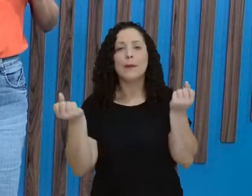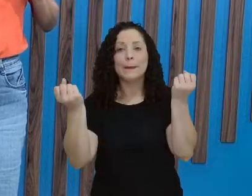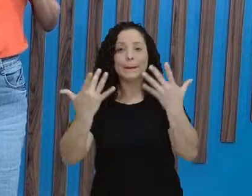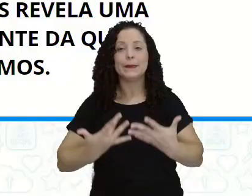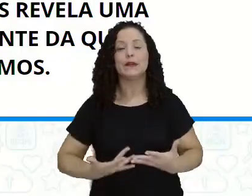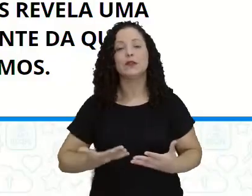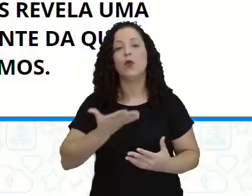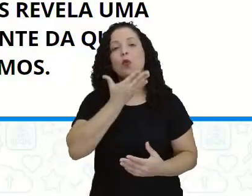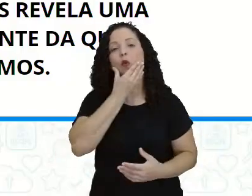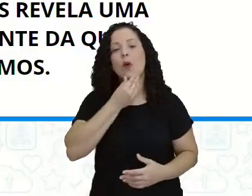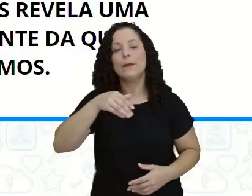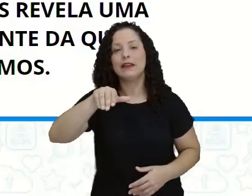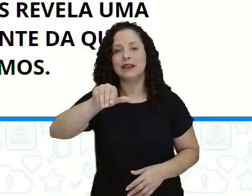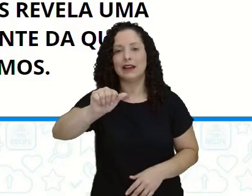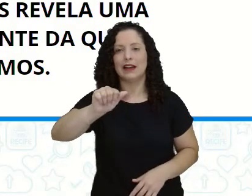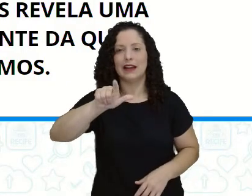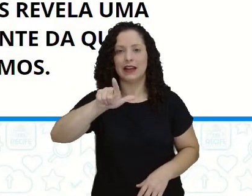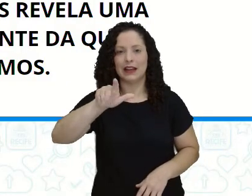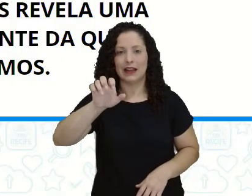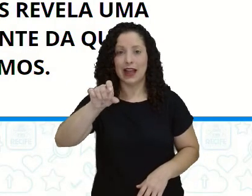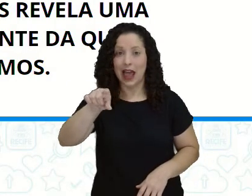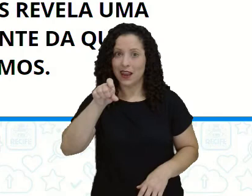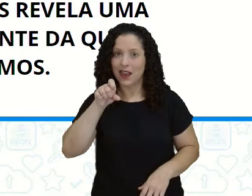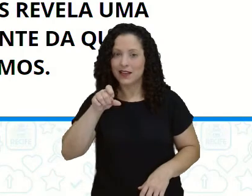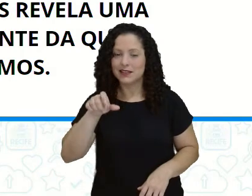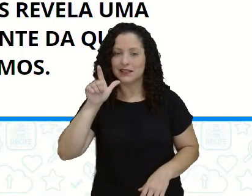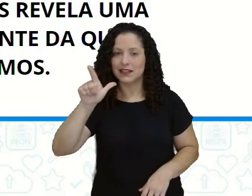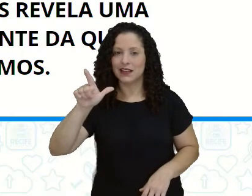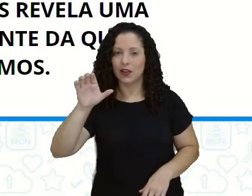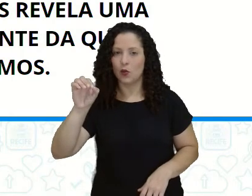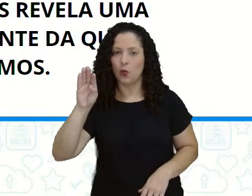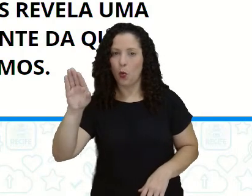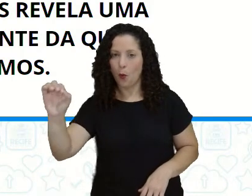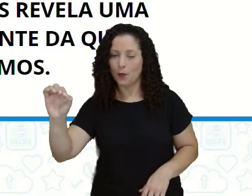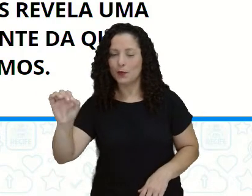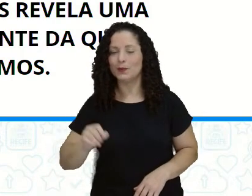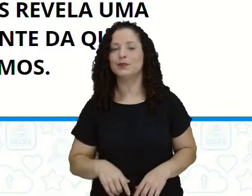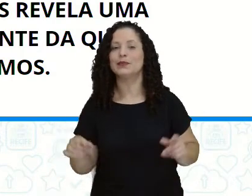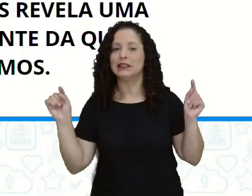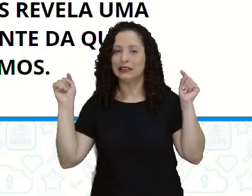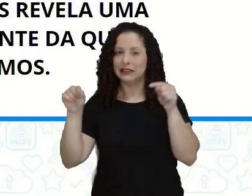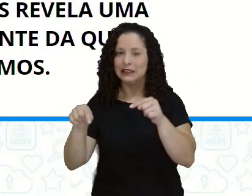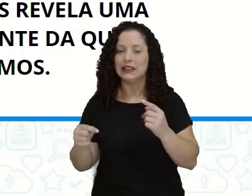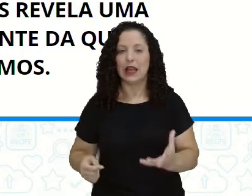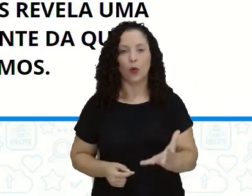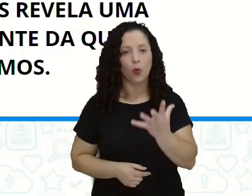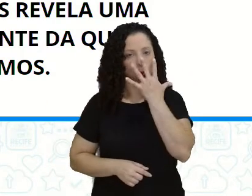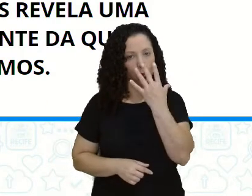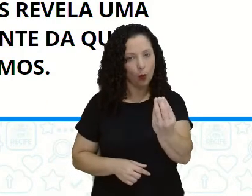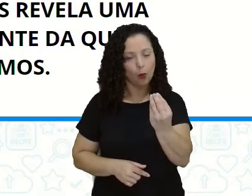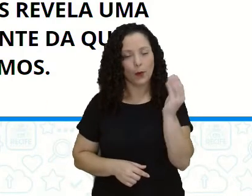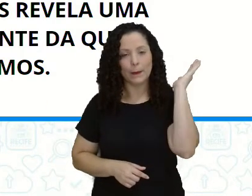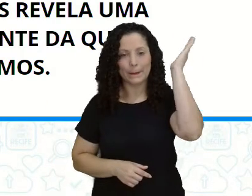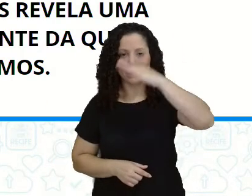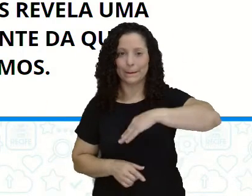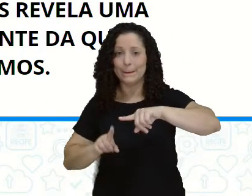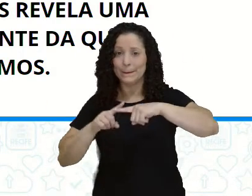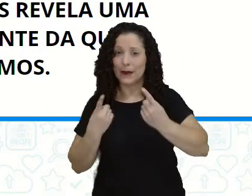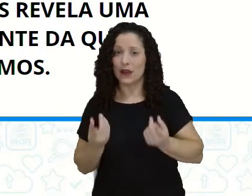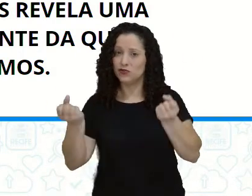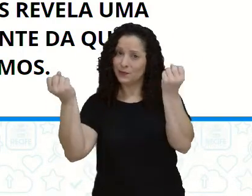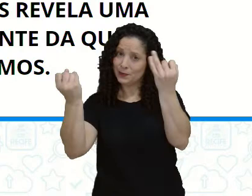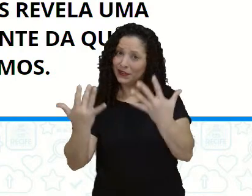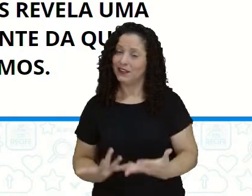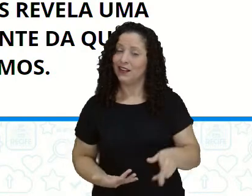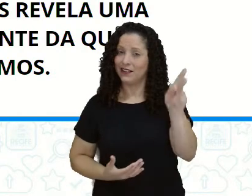Alex Lobo, tá? Que era um lobo que era chamado de lobo mau, mas ele conta a versão dele. Olha,